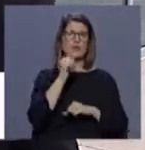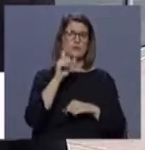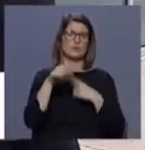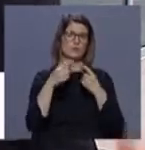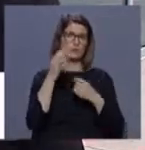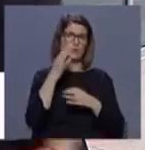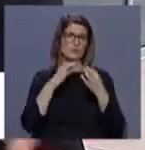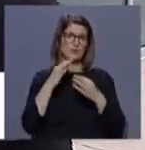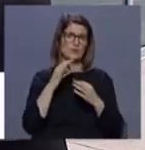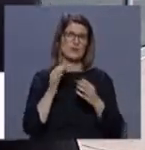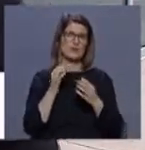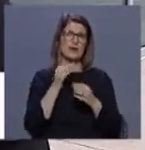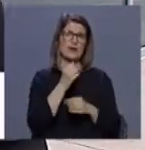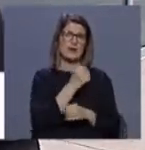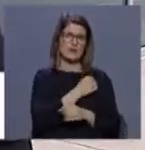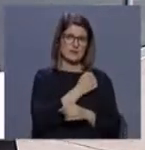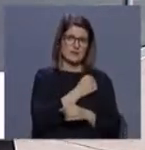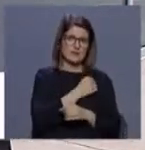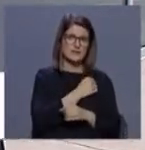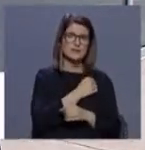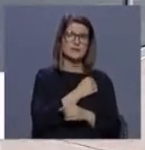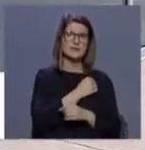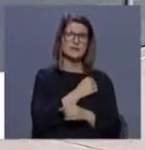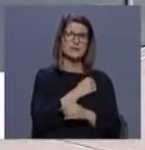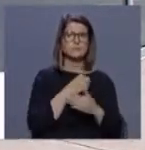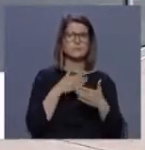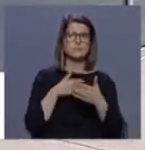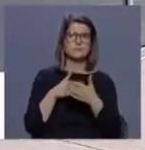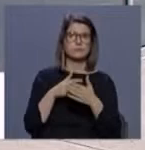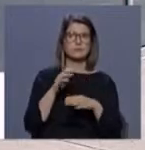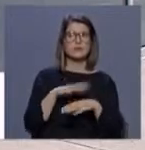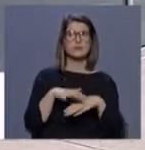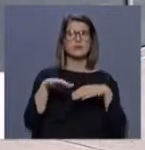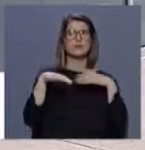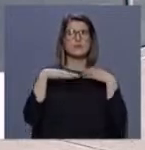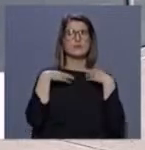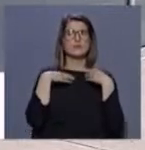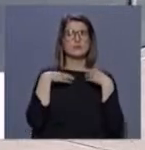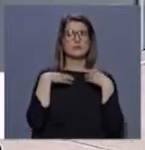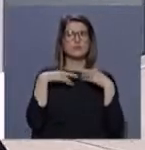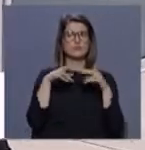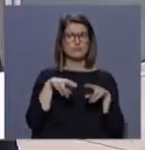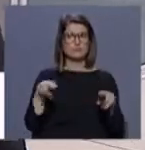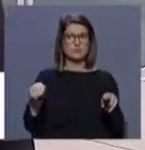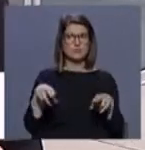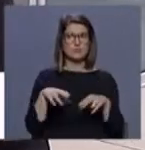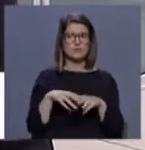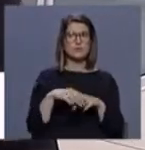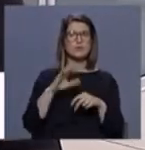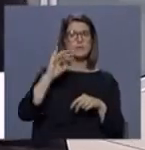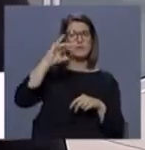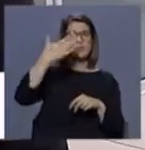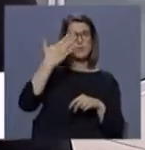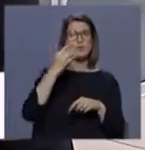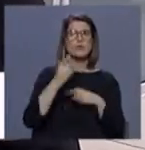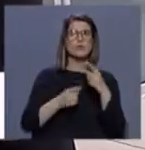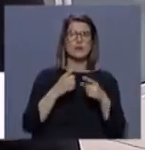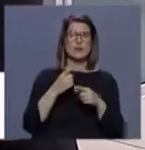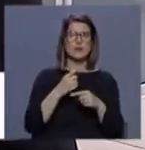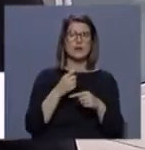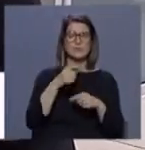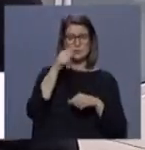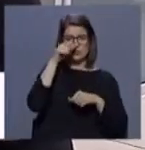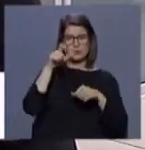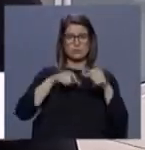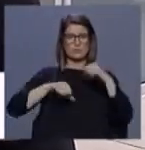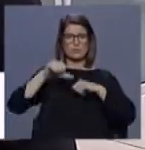porque temos ainda algumas contingências a nível de internamento nas enfermarias, e a prioridade é de facto o ambulatório. Para este